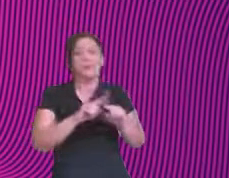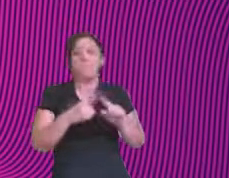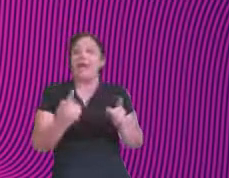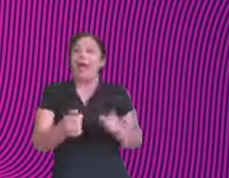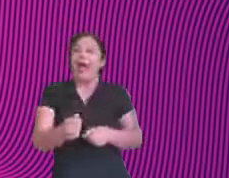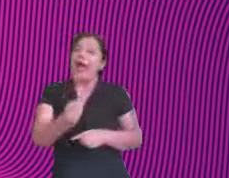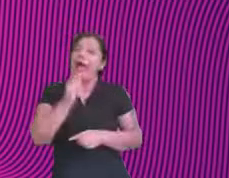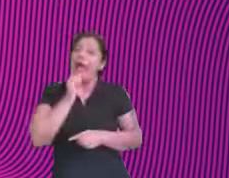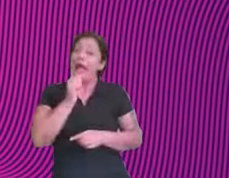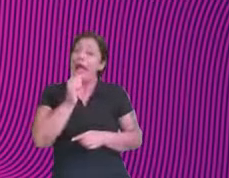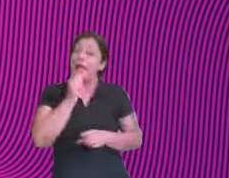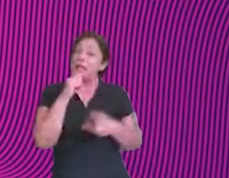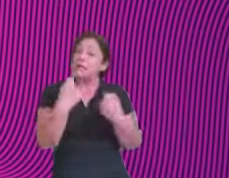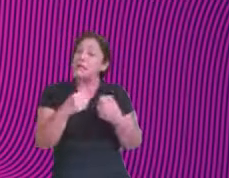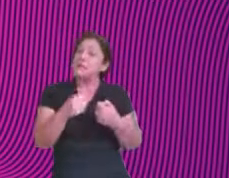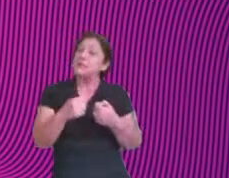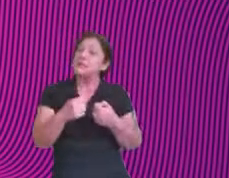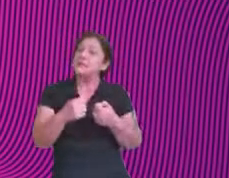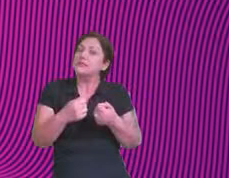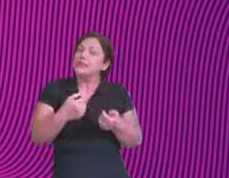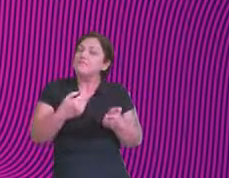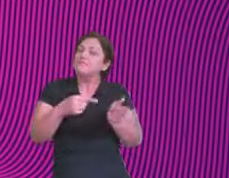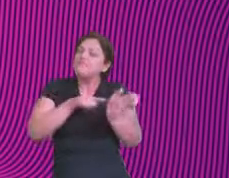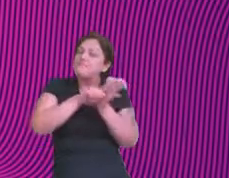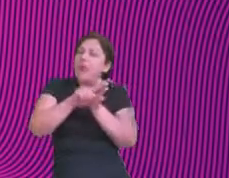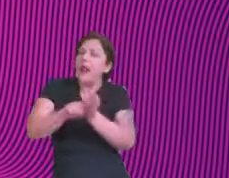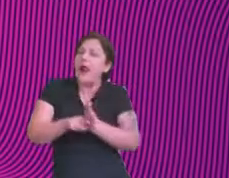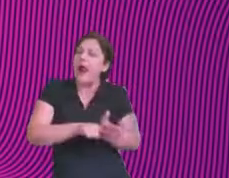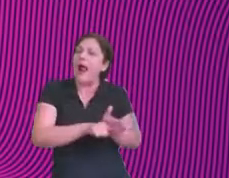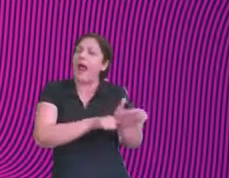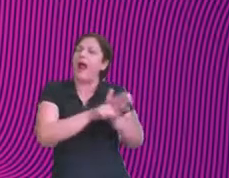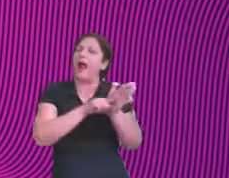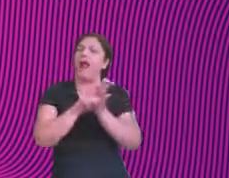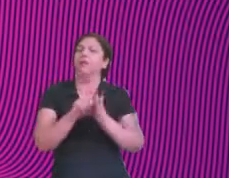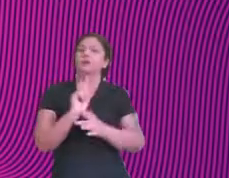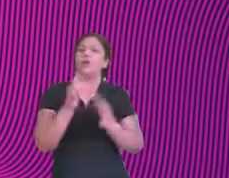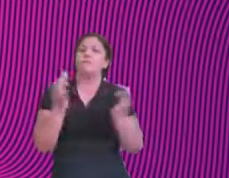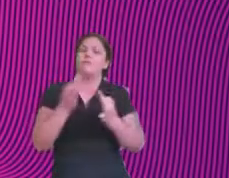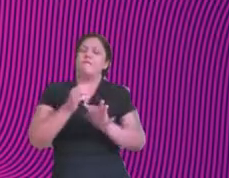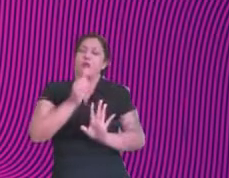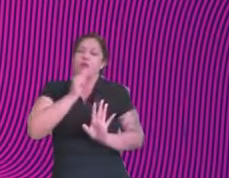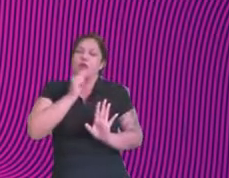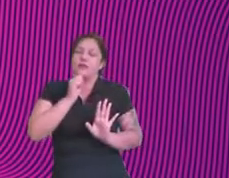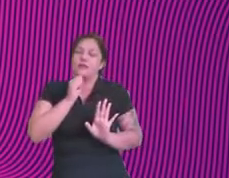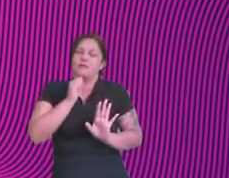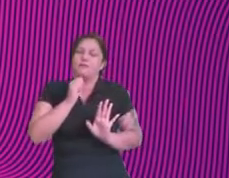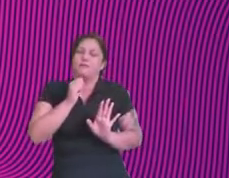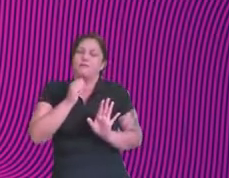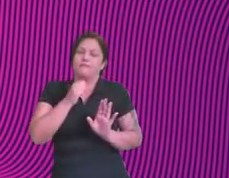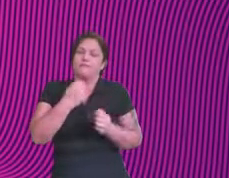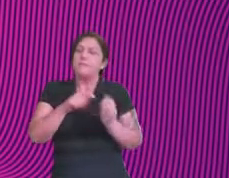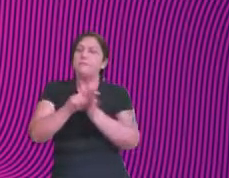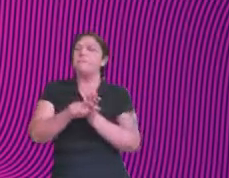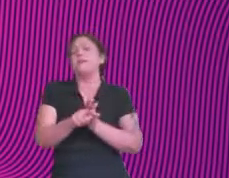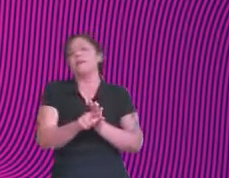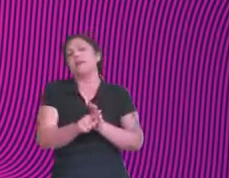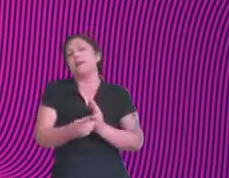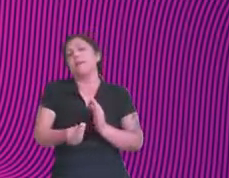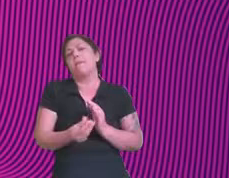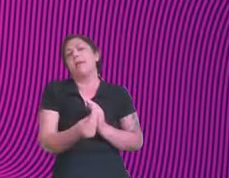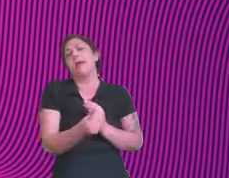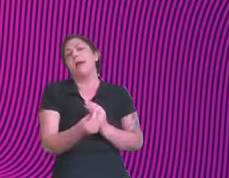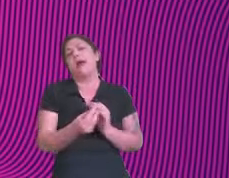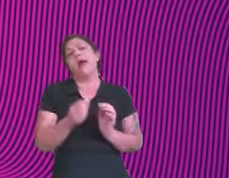diferente da HIPEC. A PIPAC é uma coisa mais nova, né? A HIPEC vem desde 1980 aí, tentando se achar o seu lugar